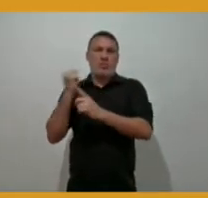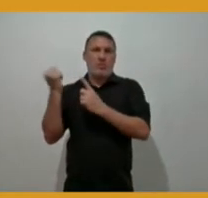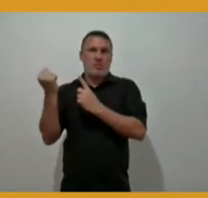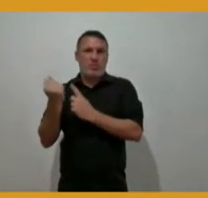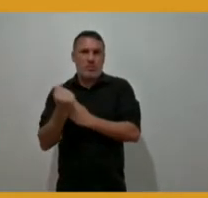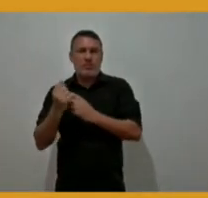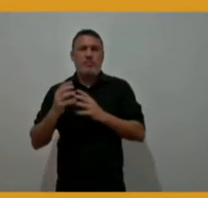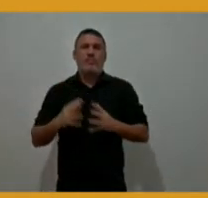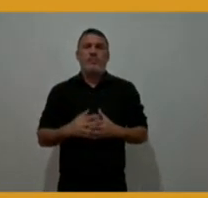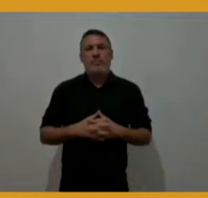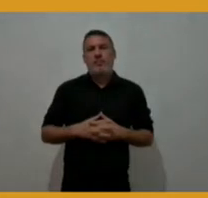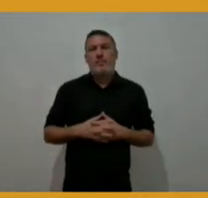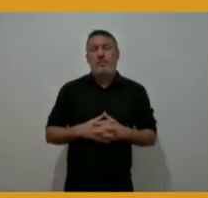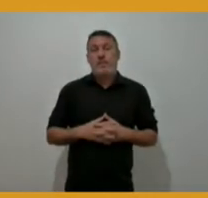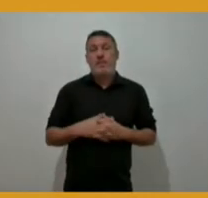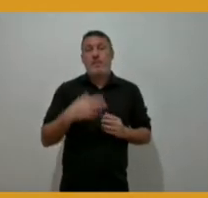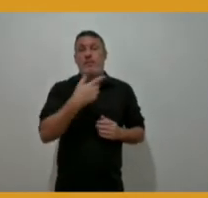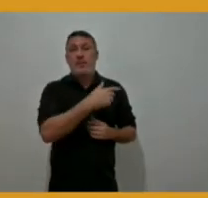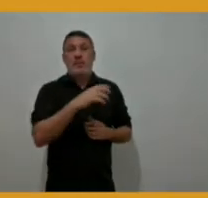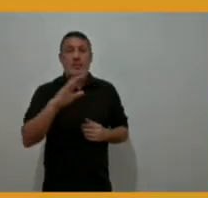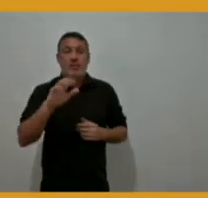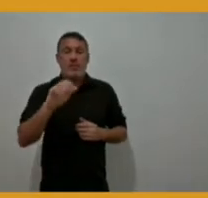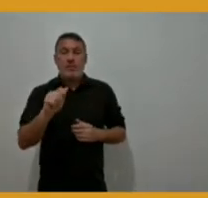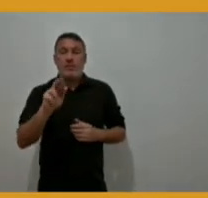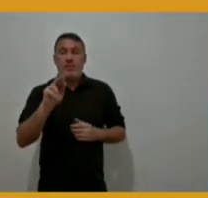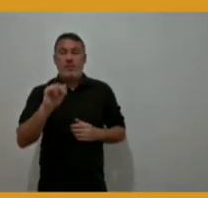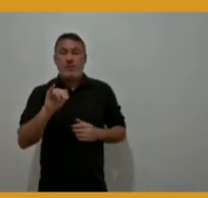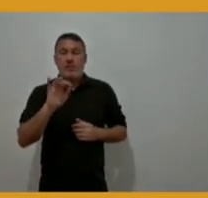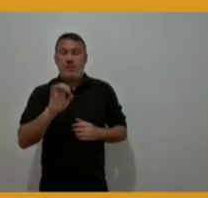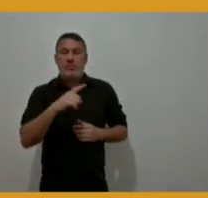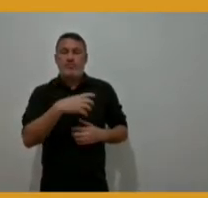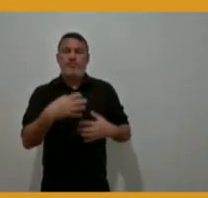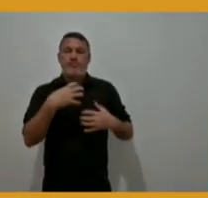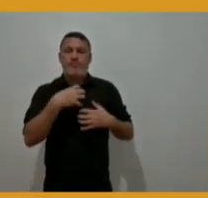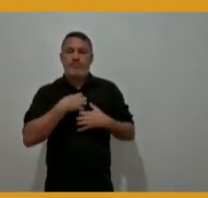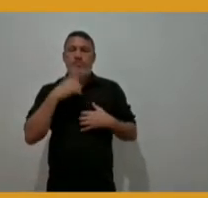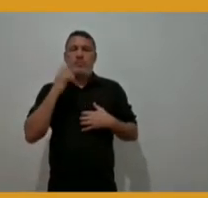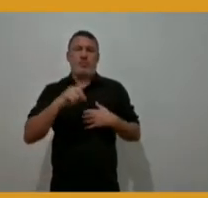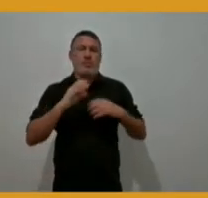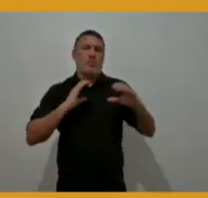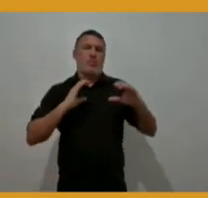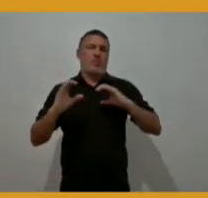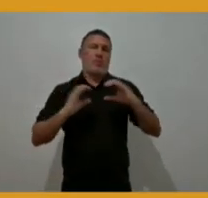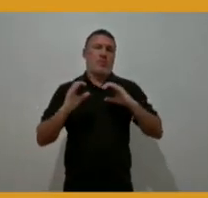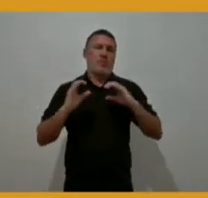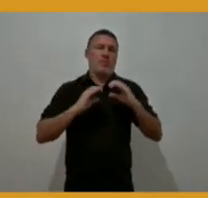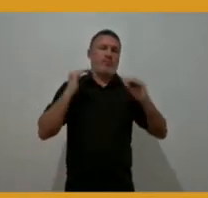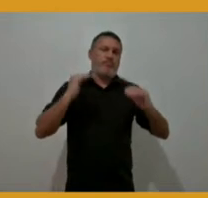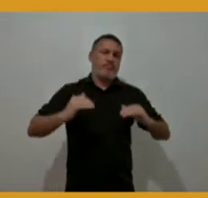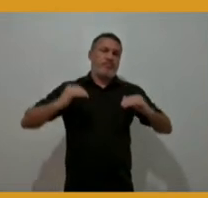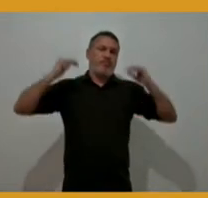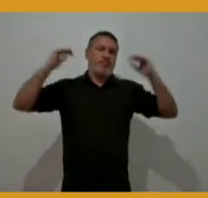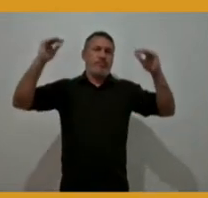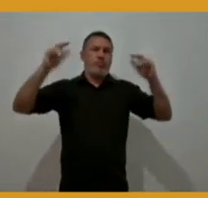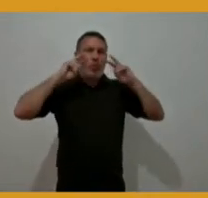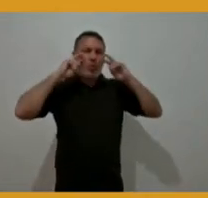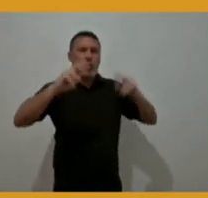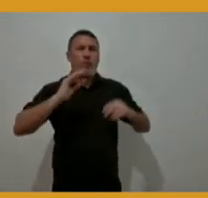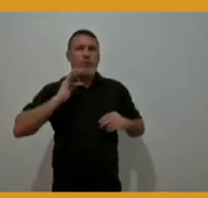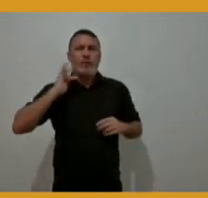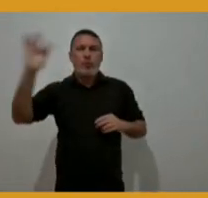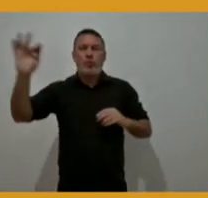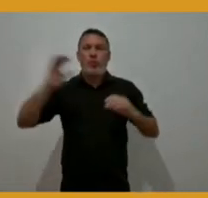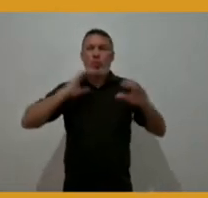E Carrier se comportou como um homem de comunicação, com um olhar sobre o futuro, comunicando com